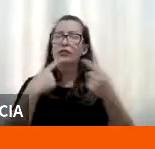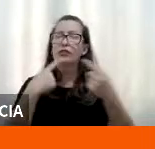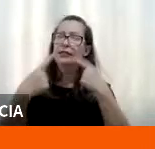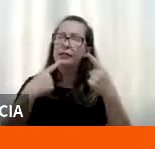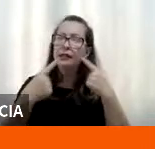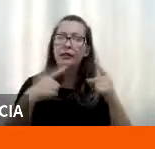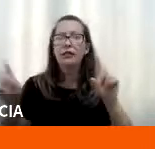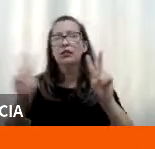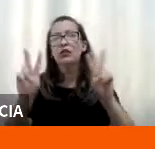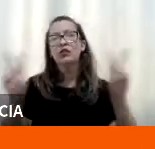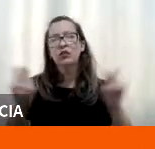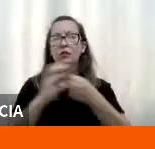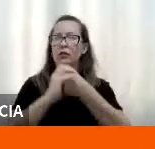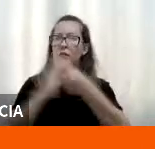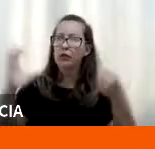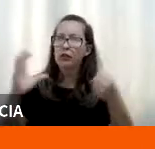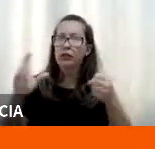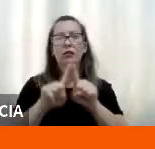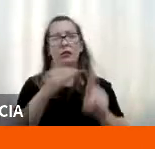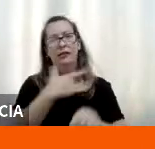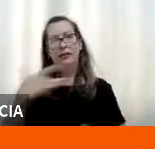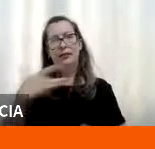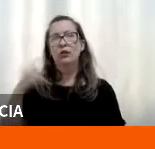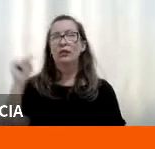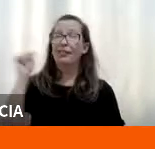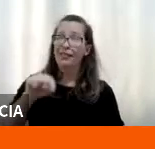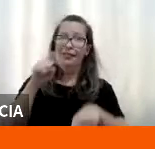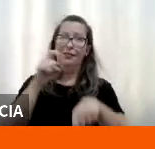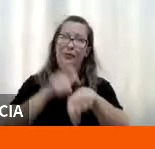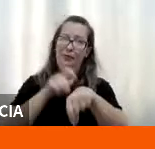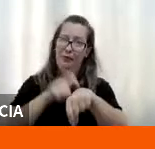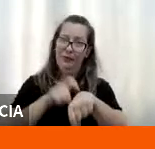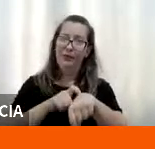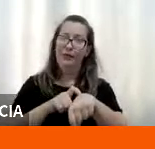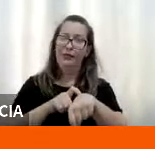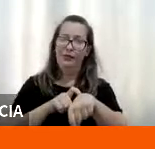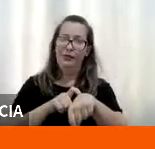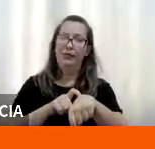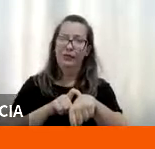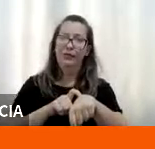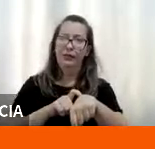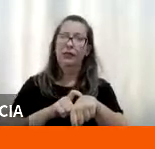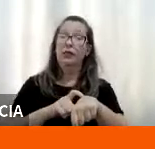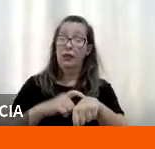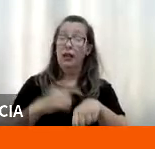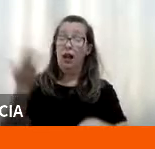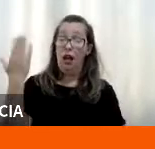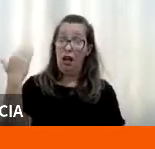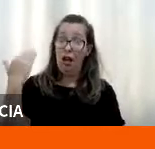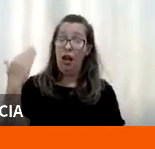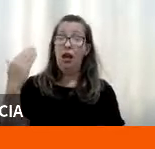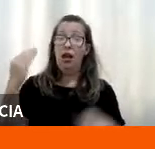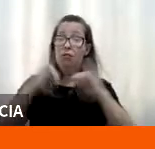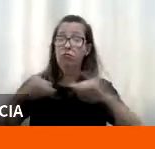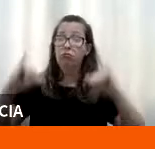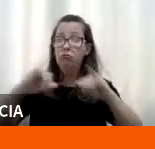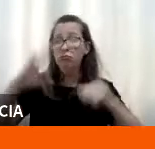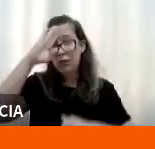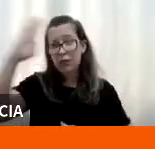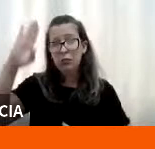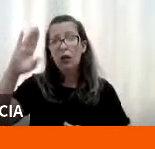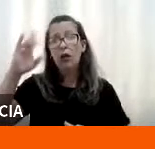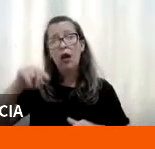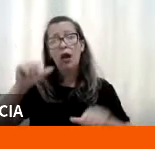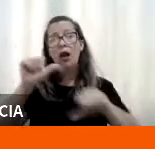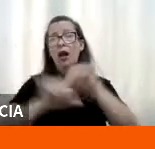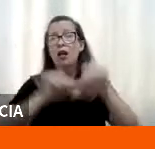questões da democracia e da saúde naquele momento. Era o porta-voz principal do movimento da reforma sanitária.